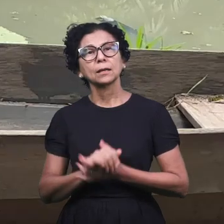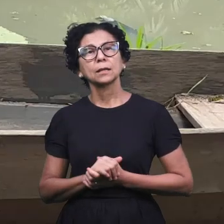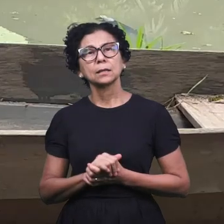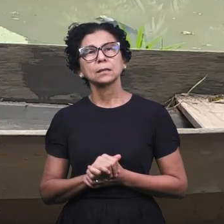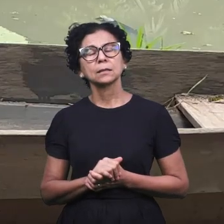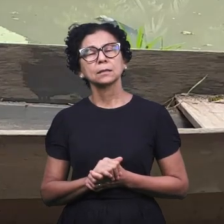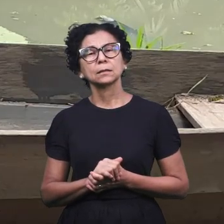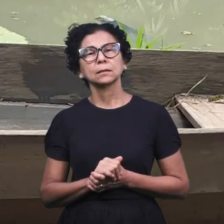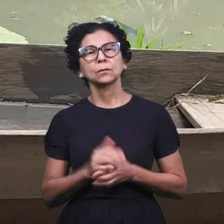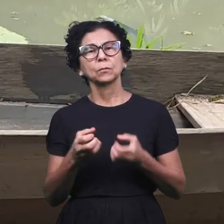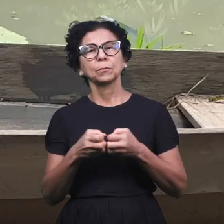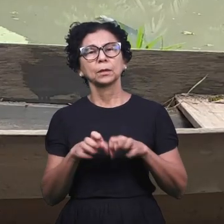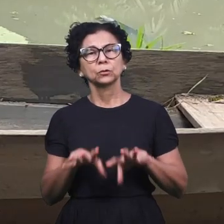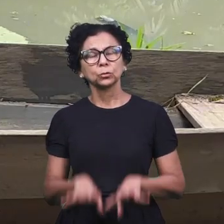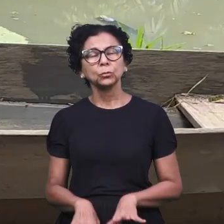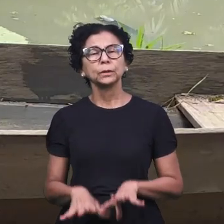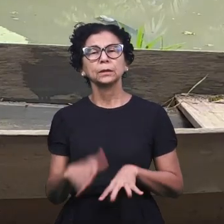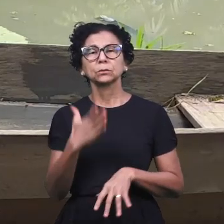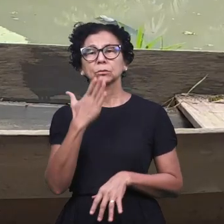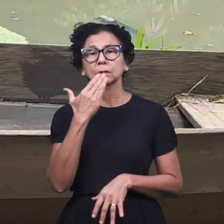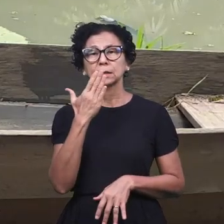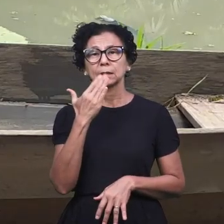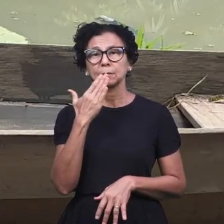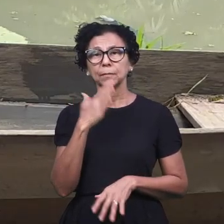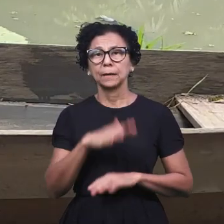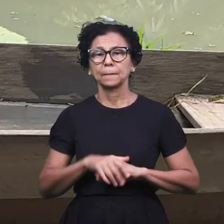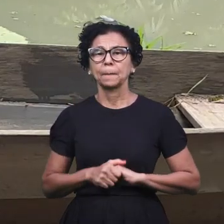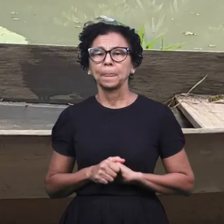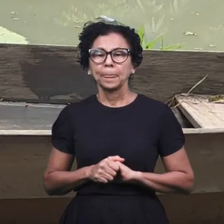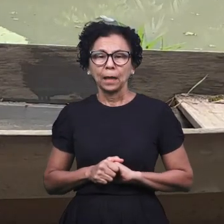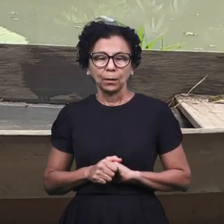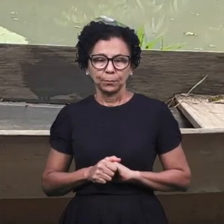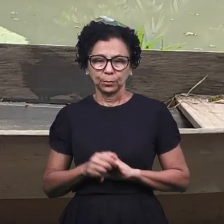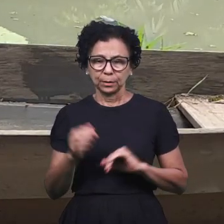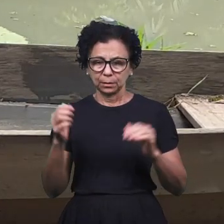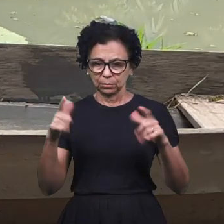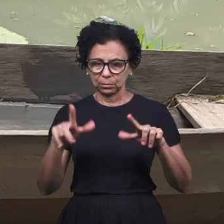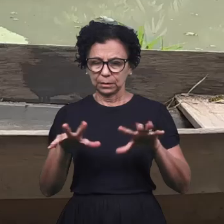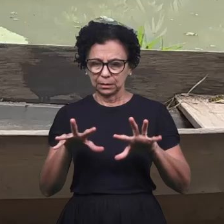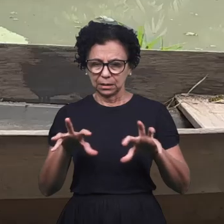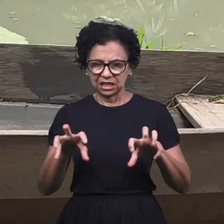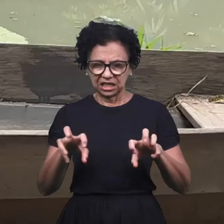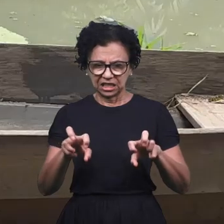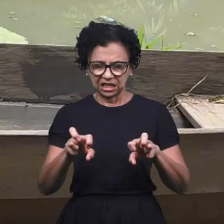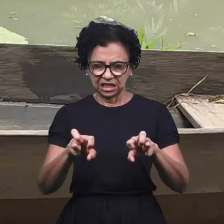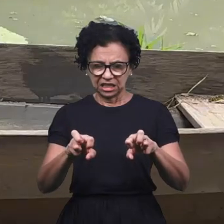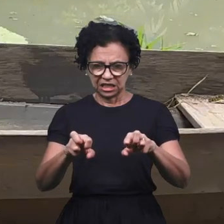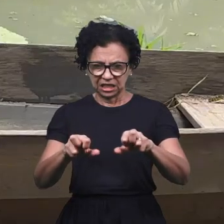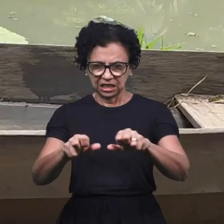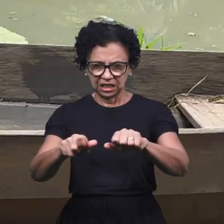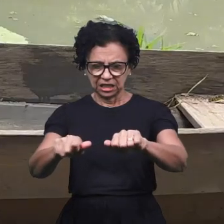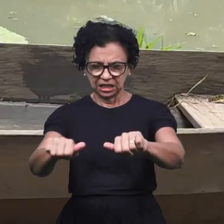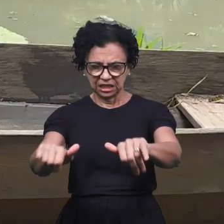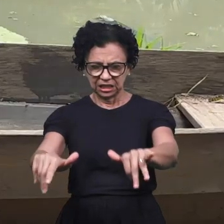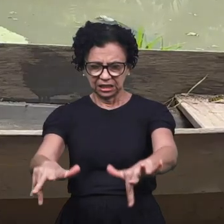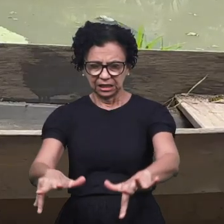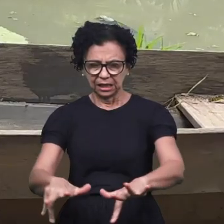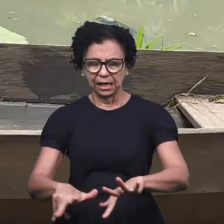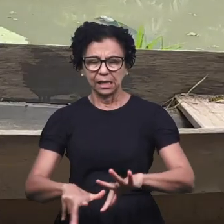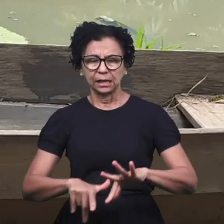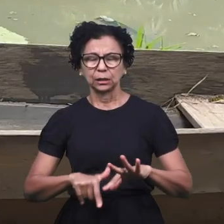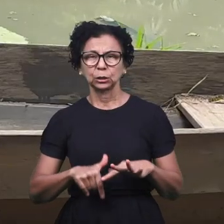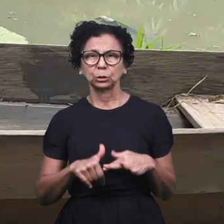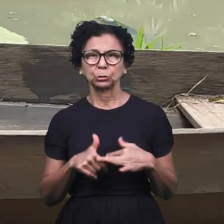se beneficiando, porque com a seca você vai criando poças, as coisas vão putrificando, né?